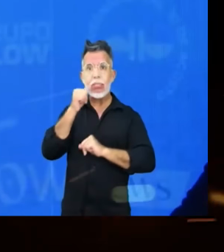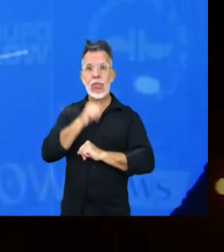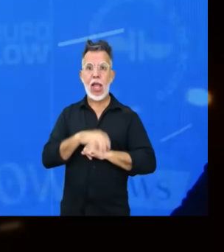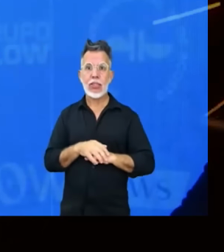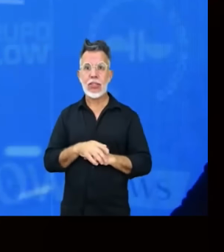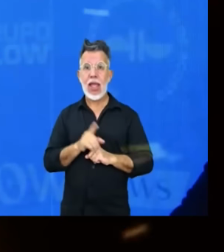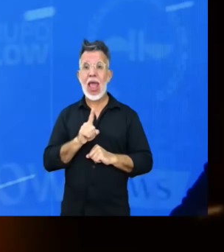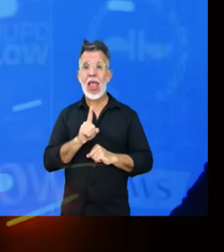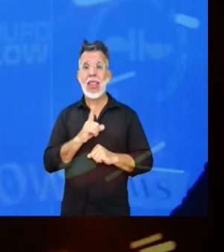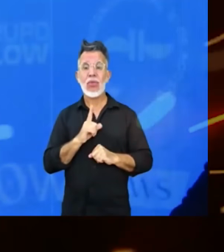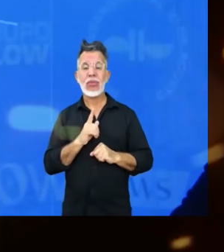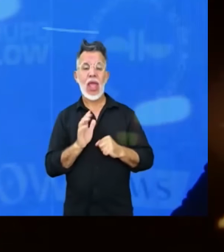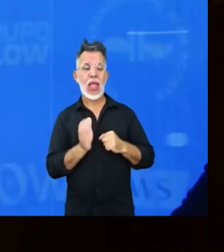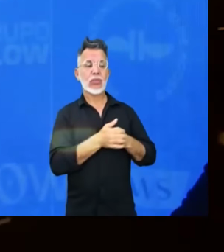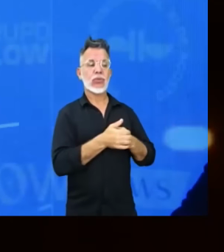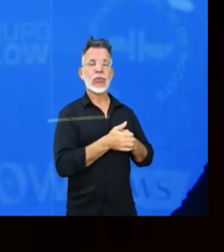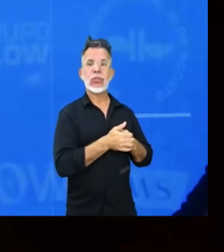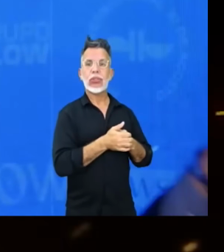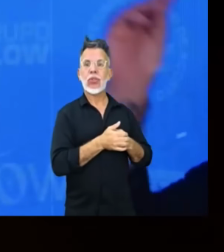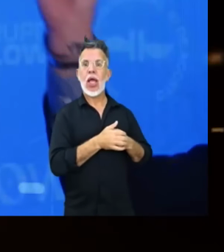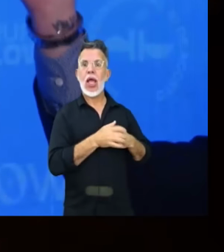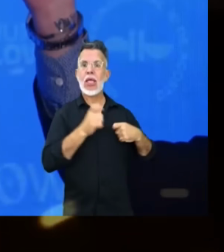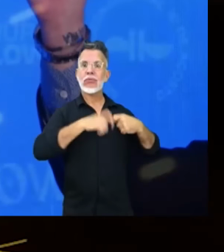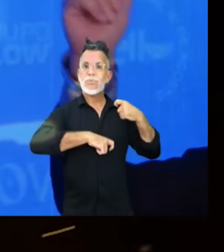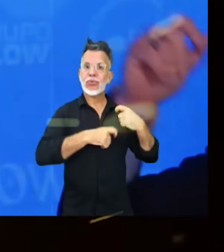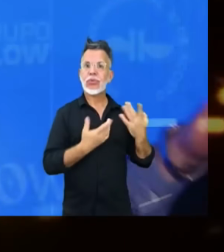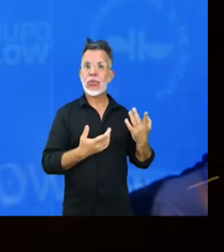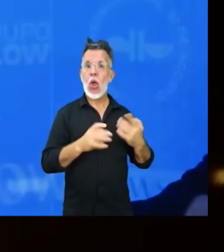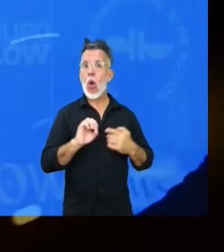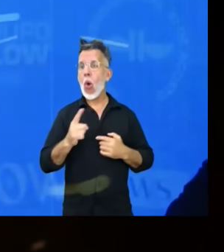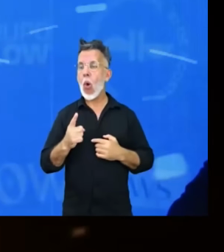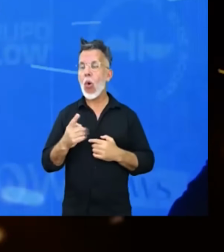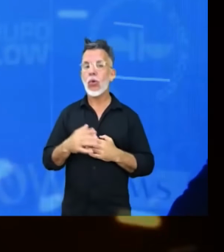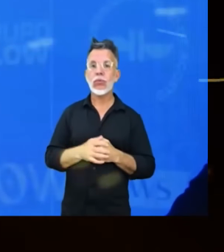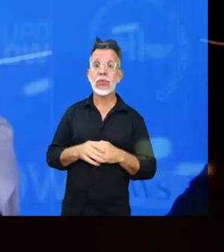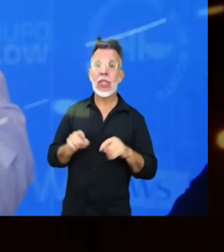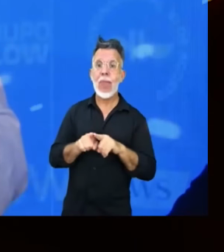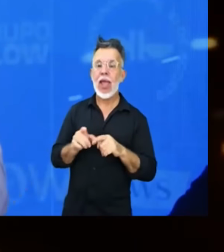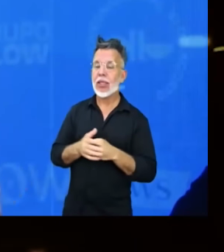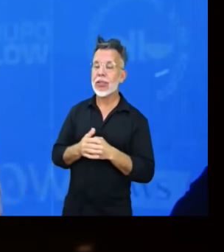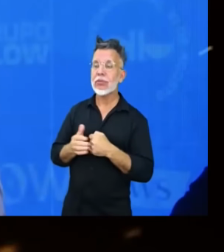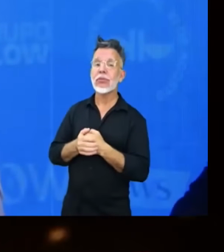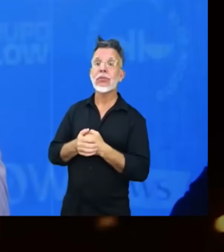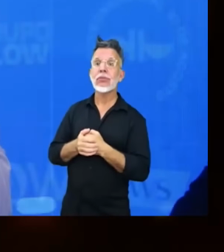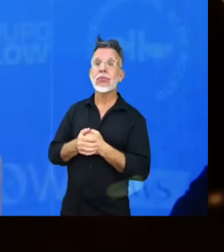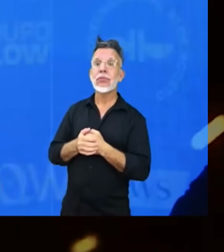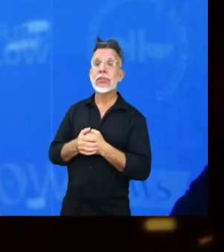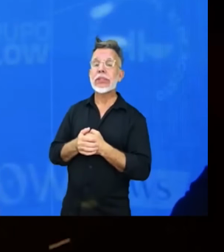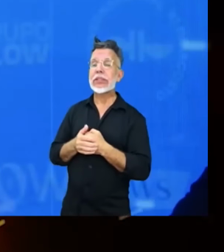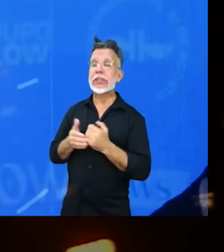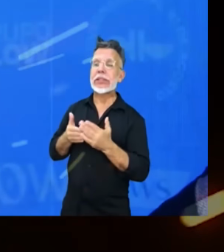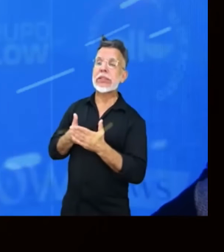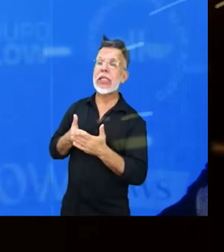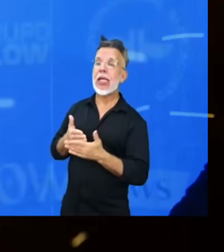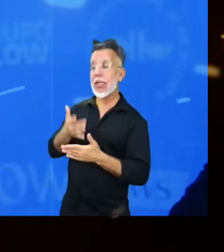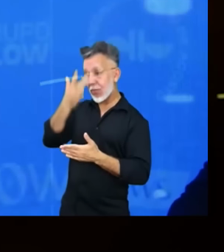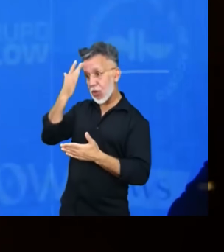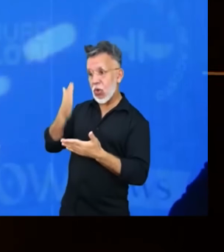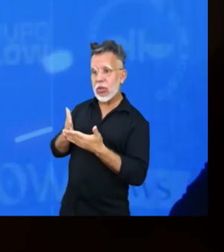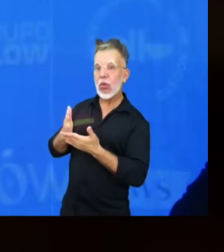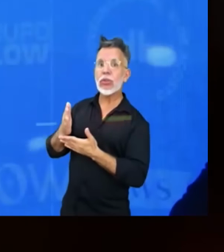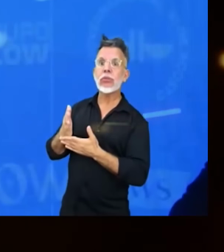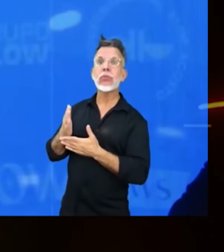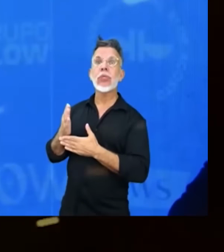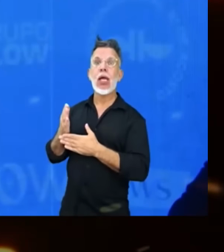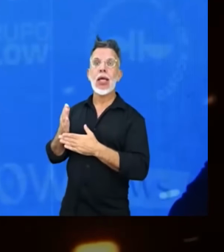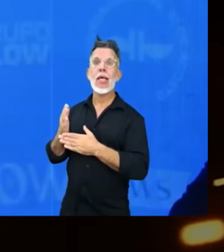não ter casos inclusive impedindo pessoas de concorrer a cargo público se essas pessoas elas tiverem elas tiverem de fato